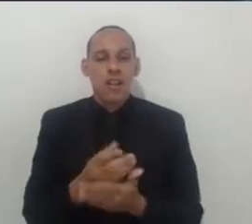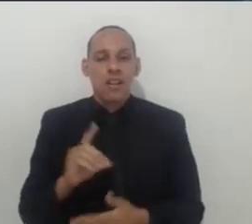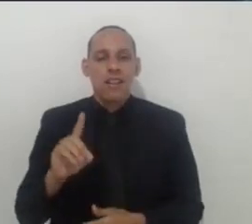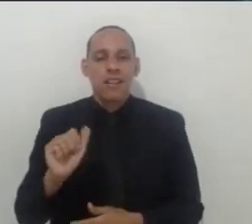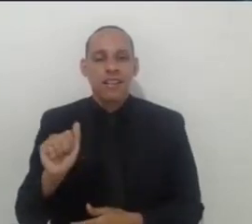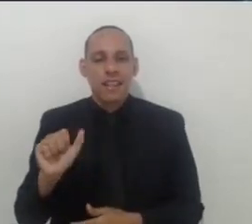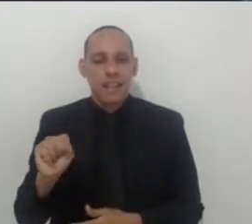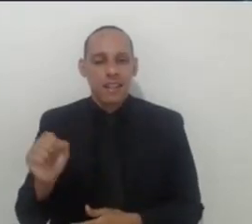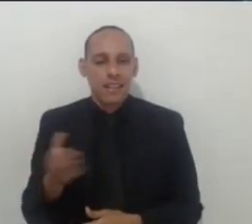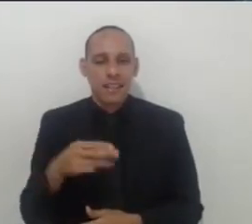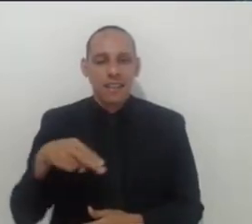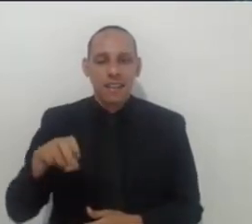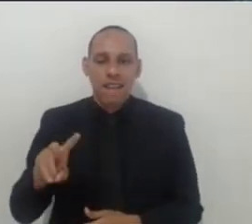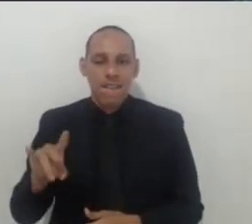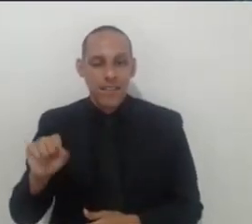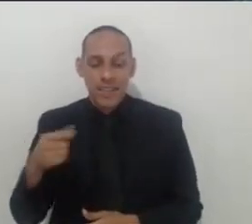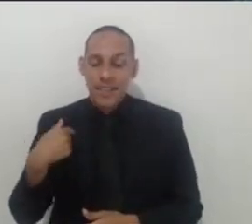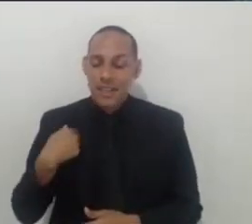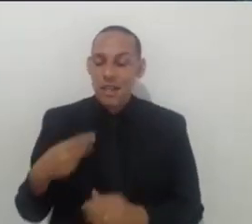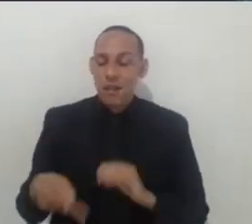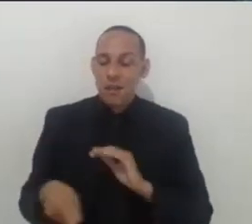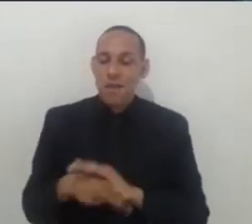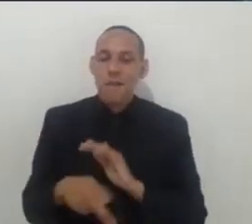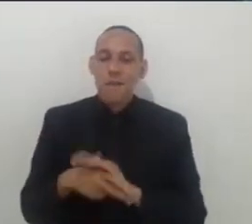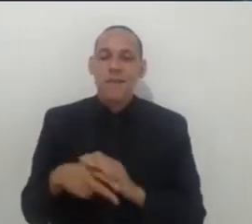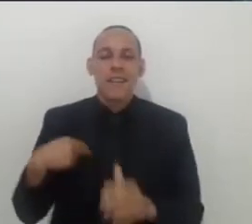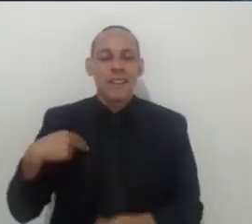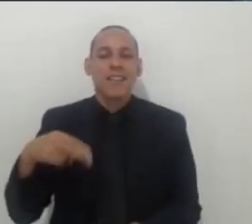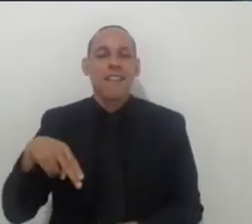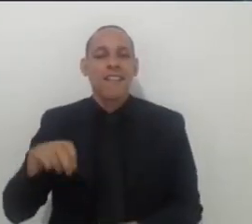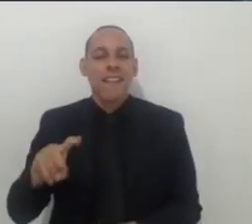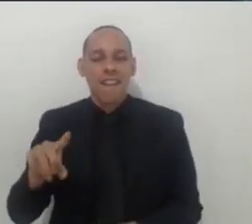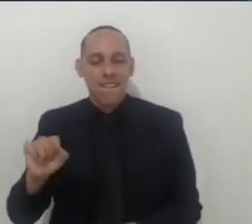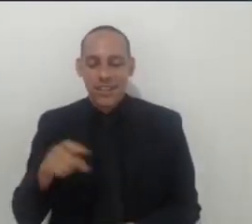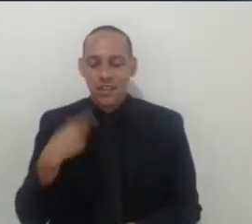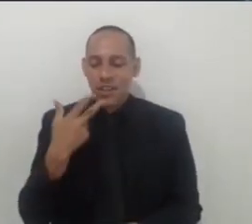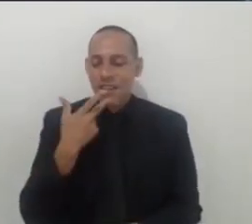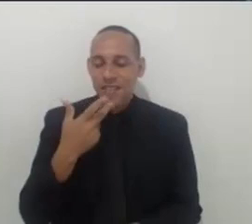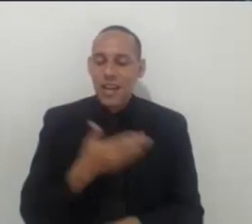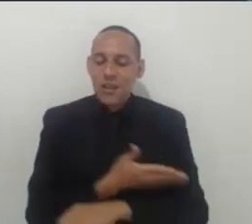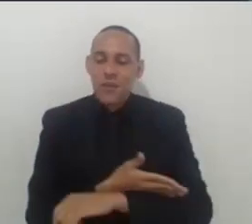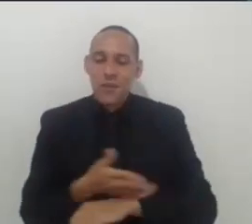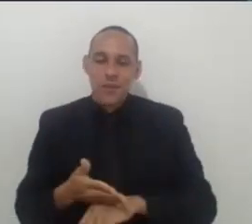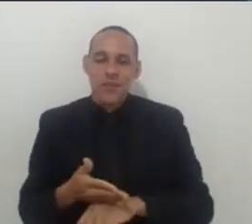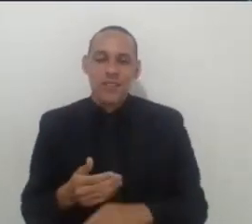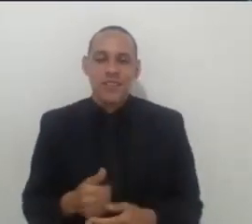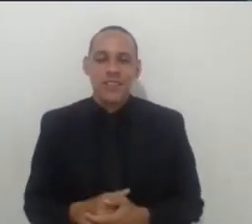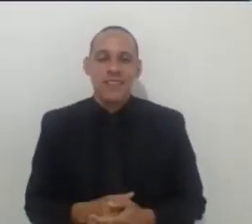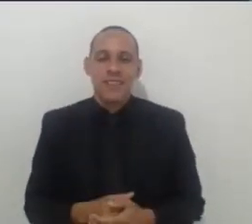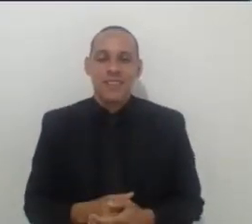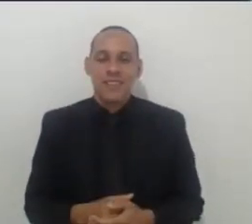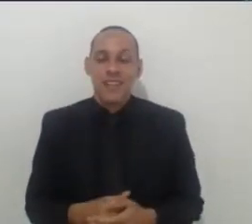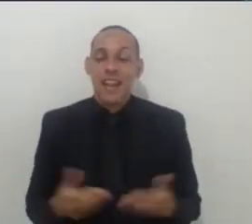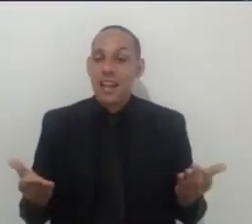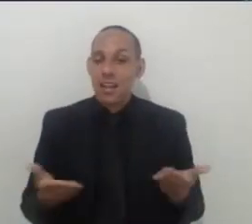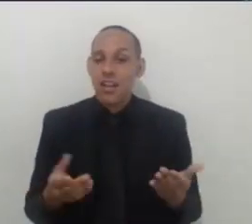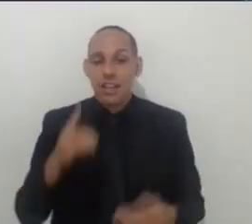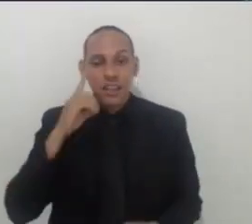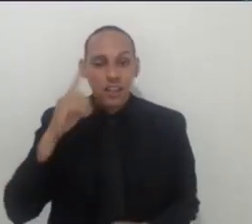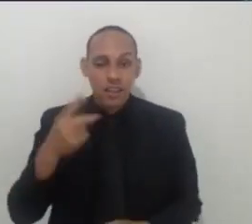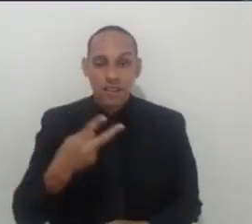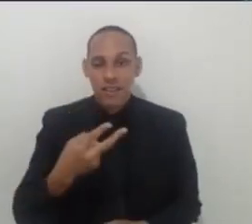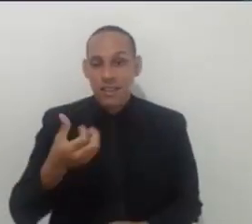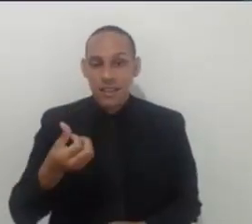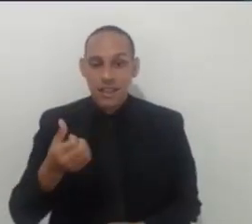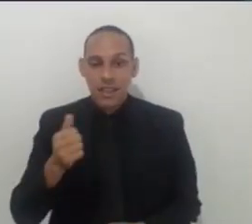qual sou egressa, eu sou uma Neves, né? Como a gente gosta de dizer. Dizer também que agora, dia 26 do 8, a partir